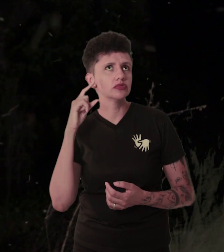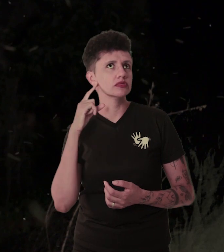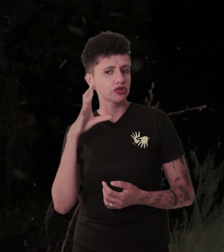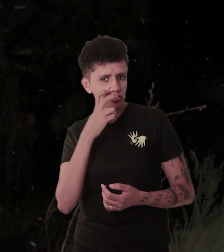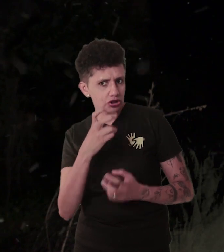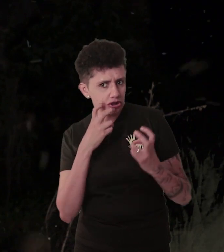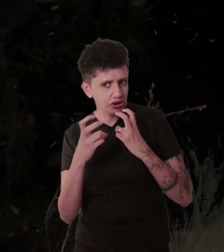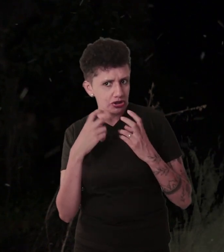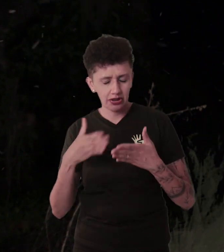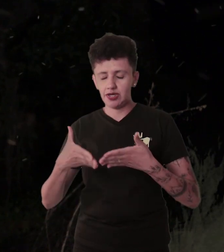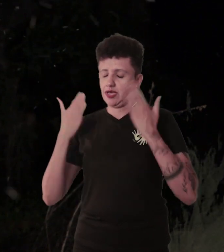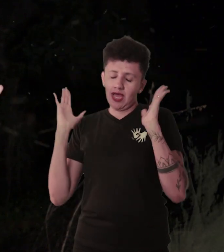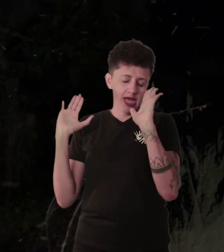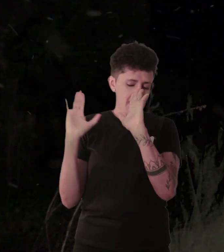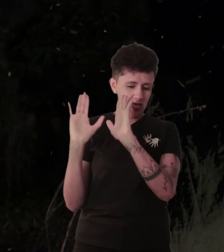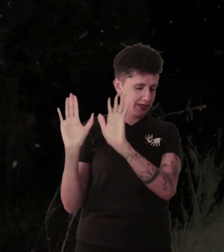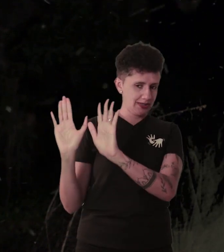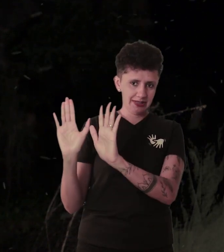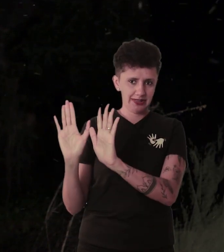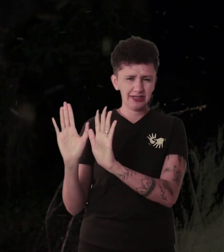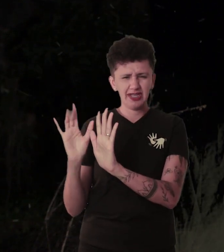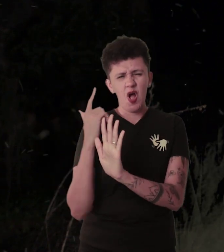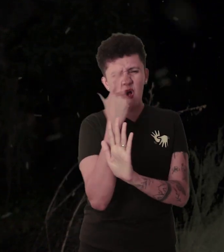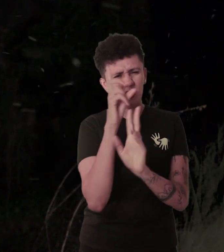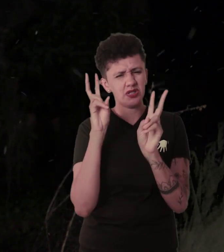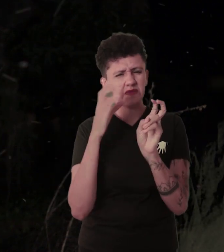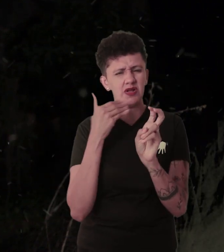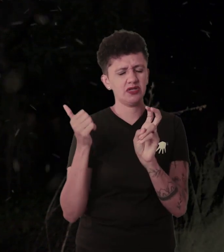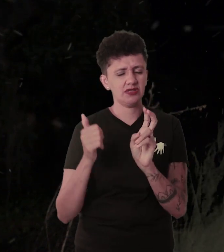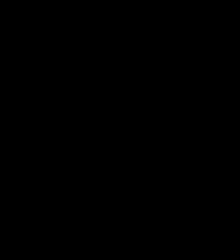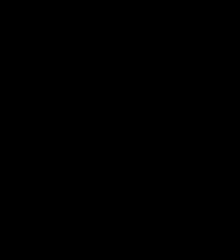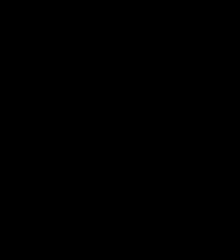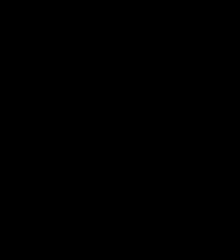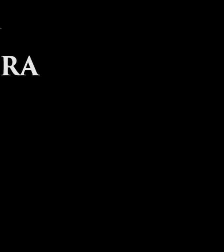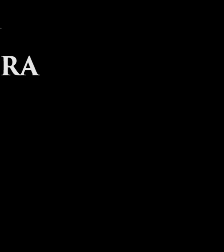gritador? Deus me livre, misericórdia, não? Vamos logo pro próximo episódio?